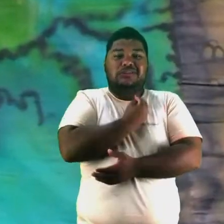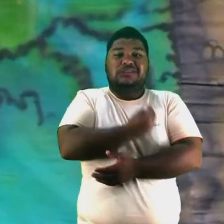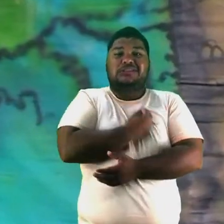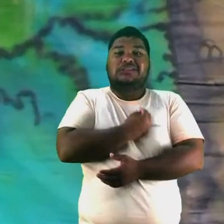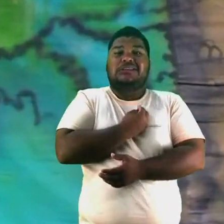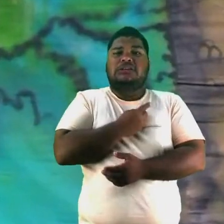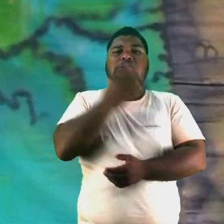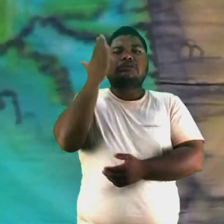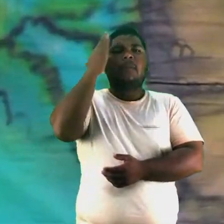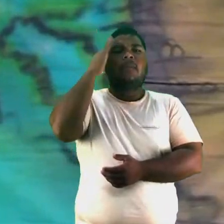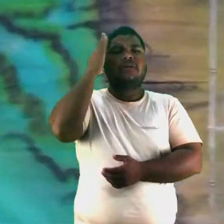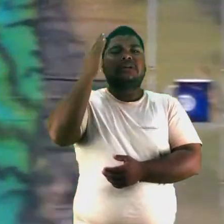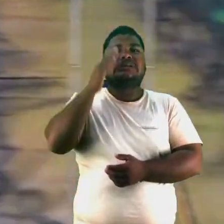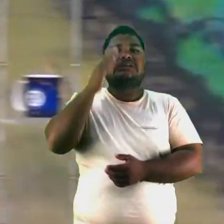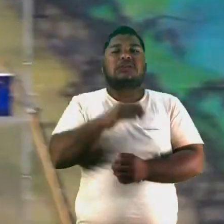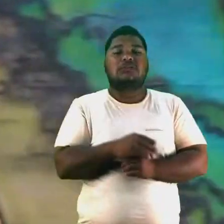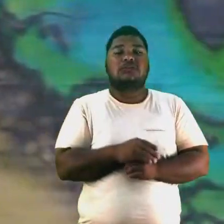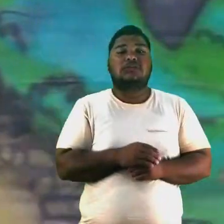tantas pessoas